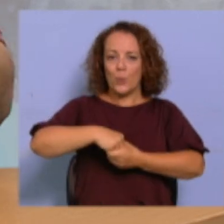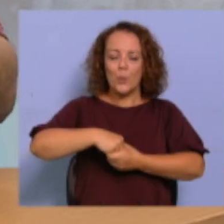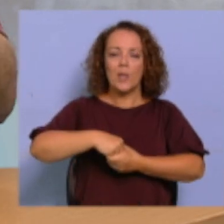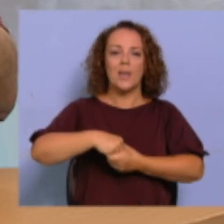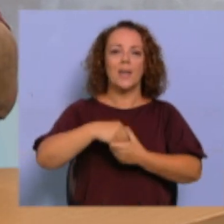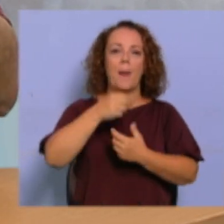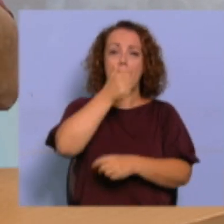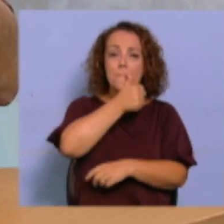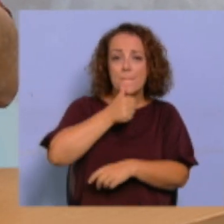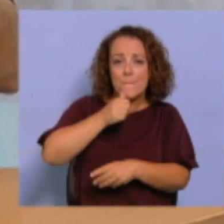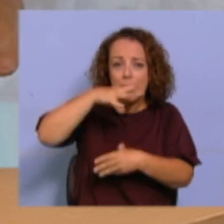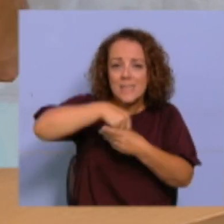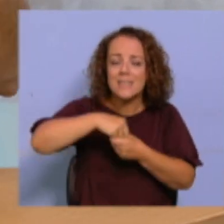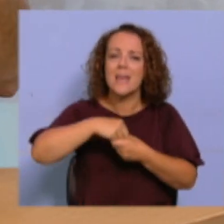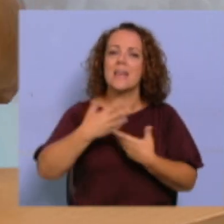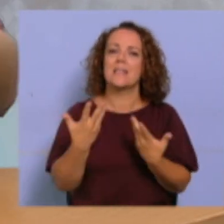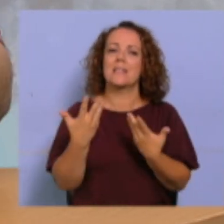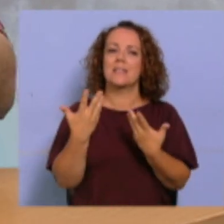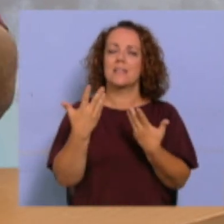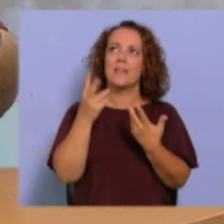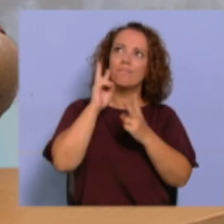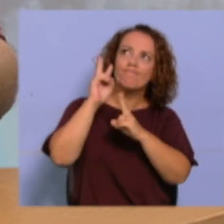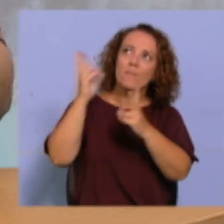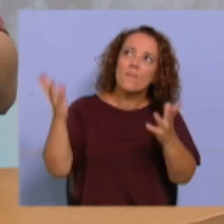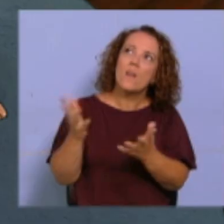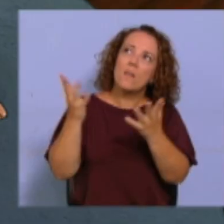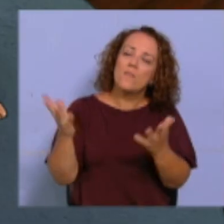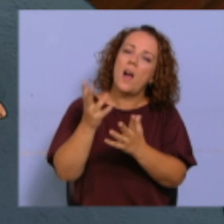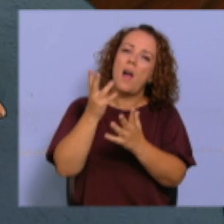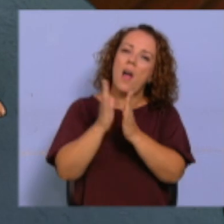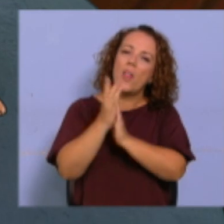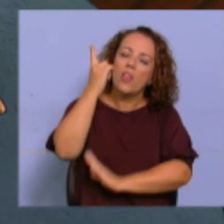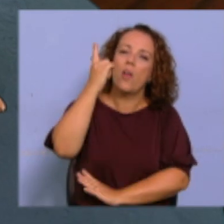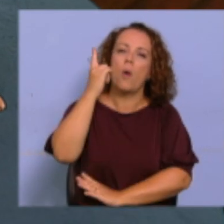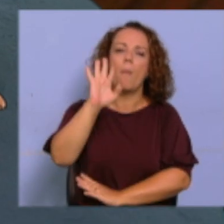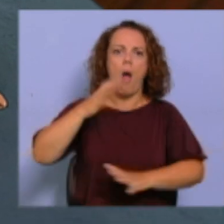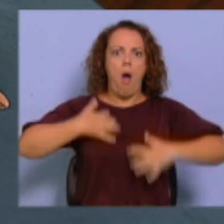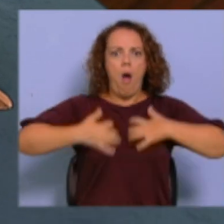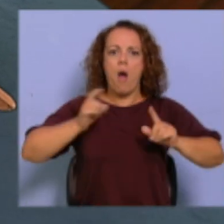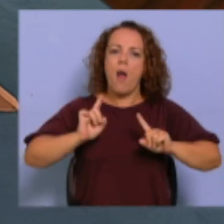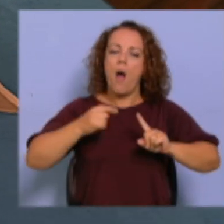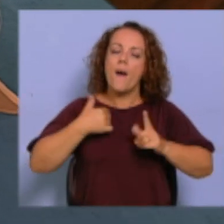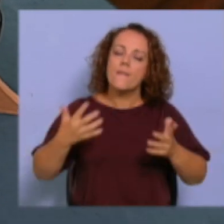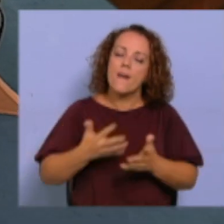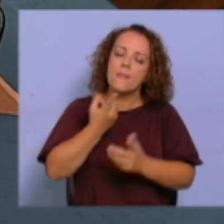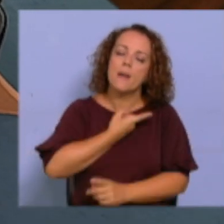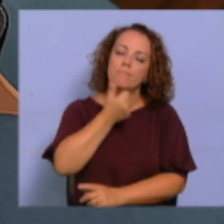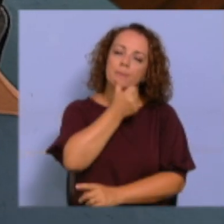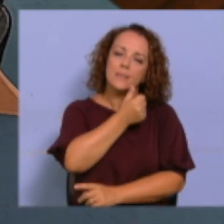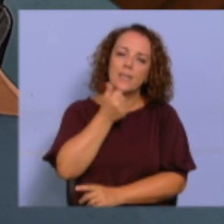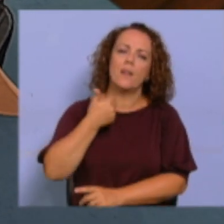paciência com a manifestação de Deus é a paciência à espera realmente de um mundo melhor, de um mundo outro, não